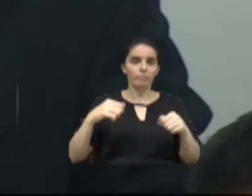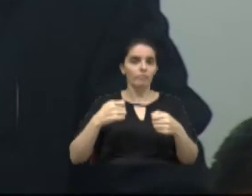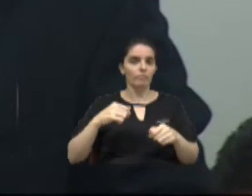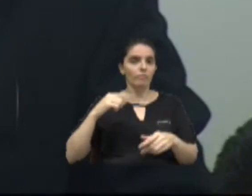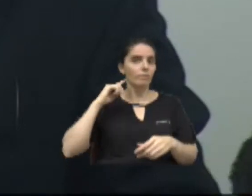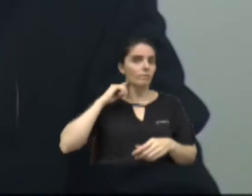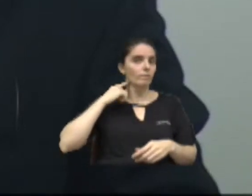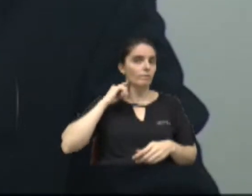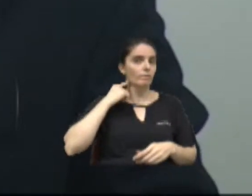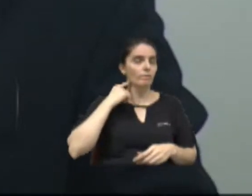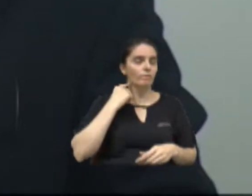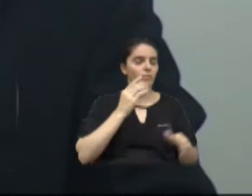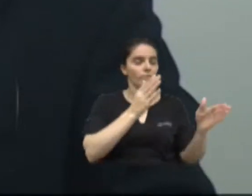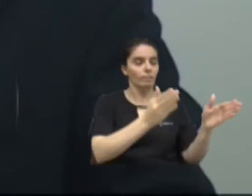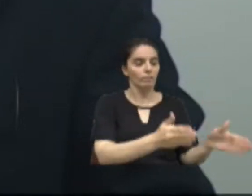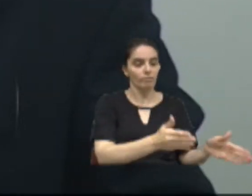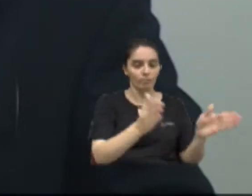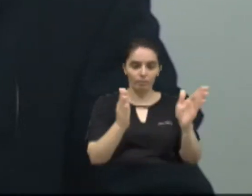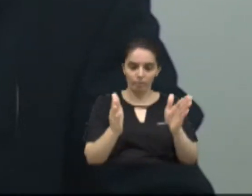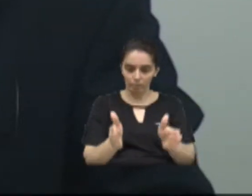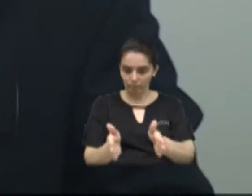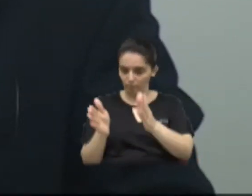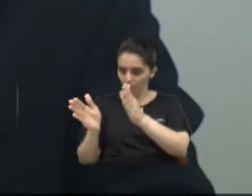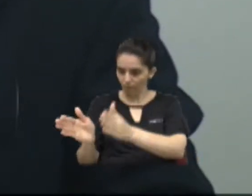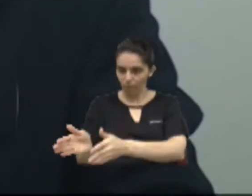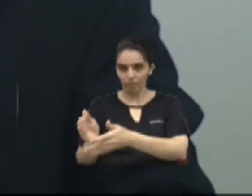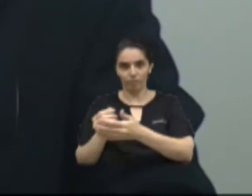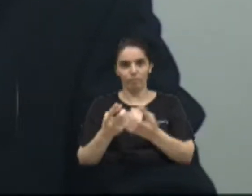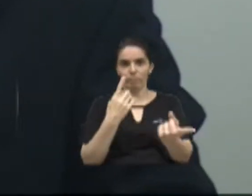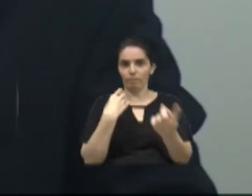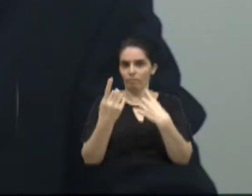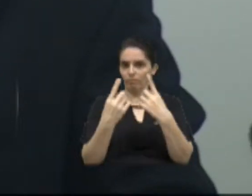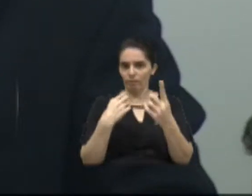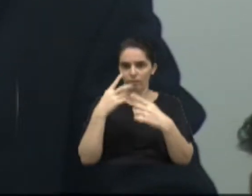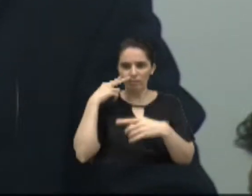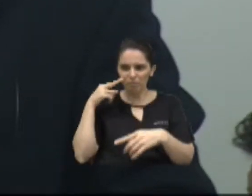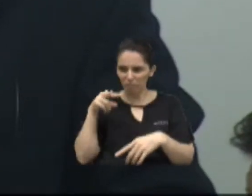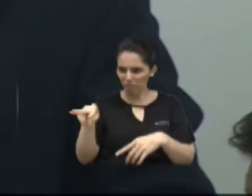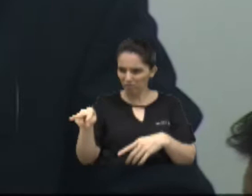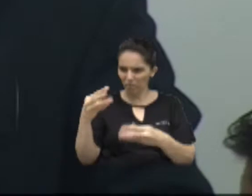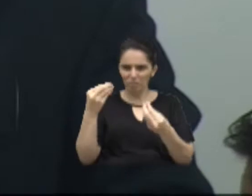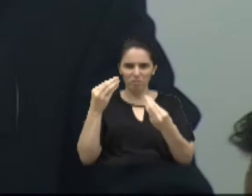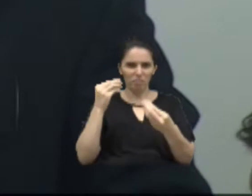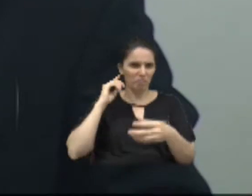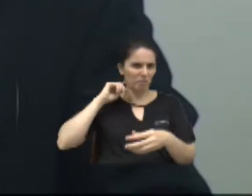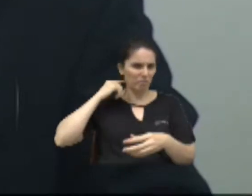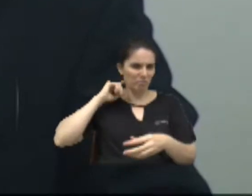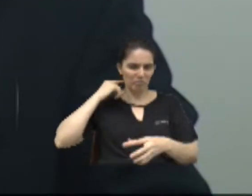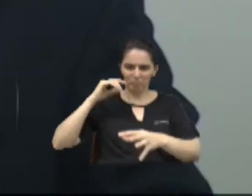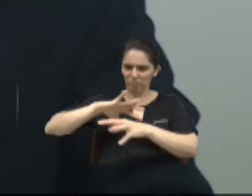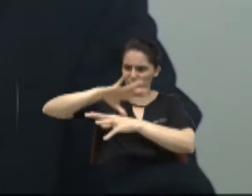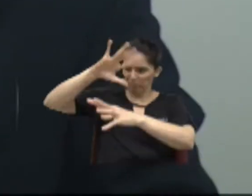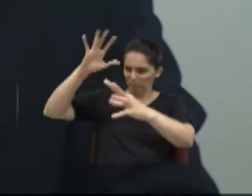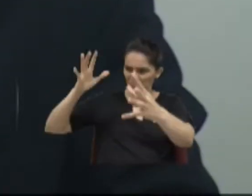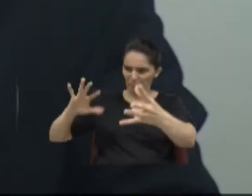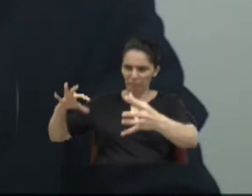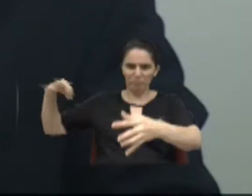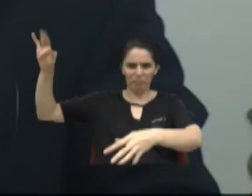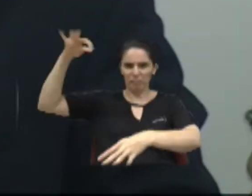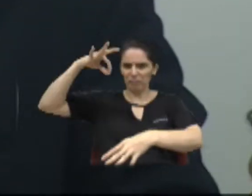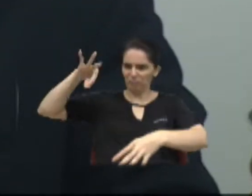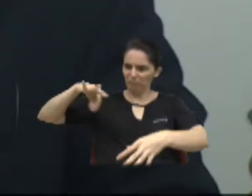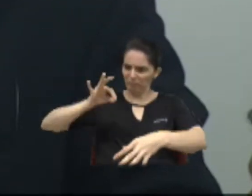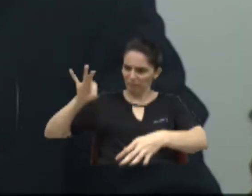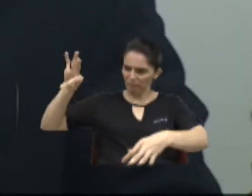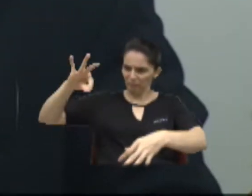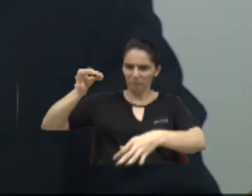essa visão na nossa cidade, quando passa na área rural, aquele monte de lixo com mosquito,